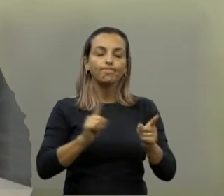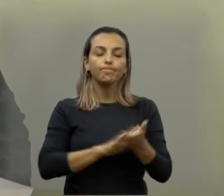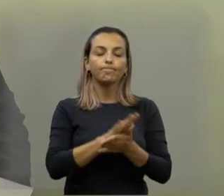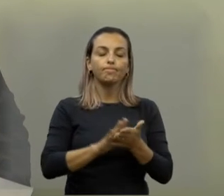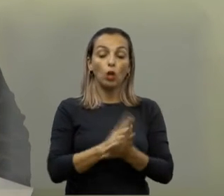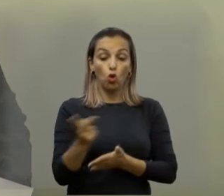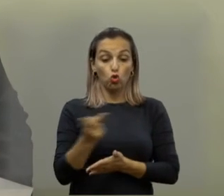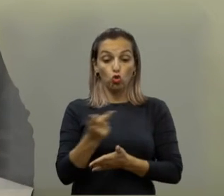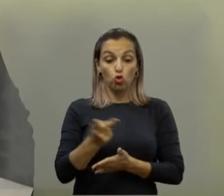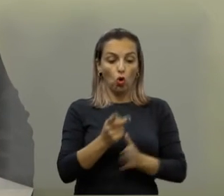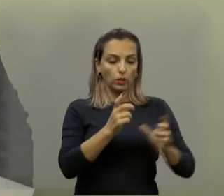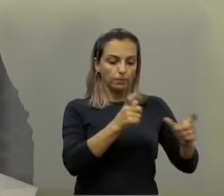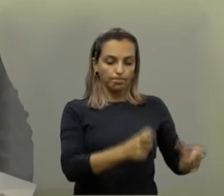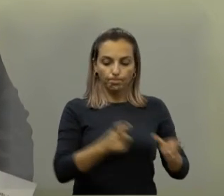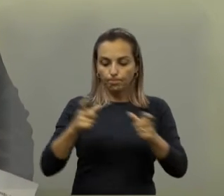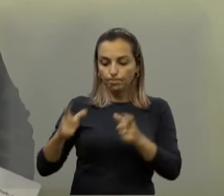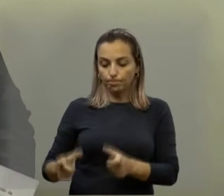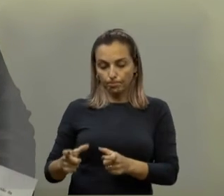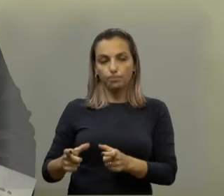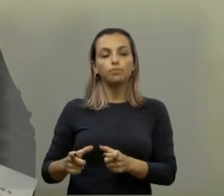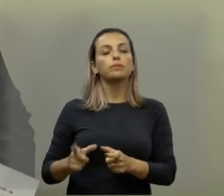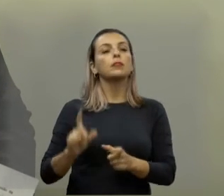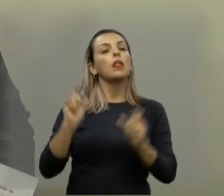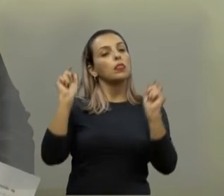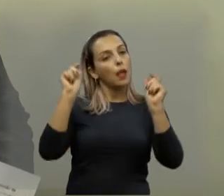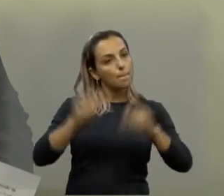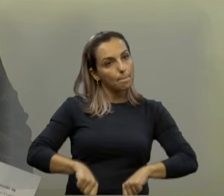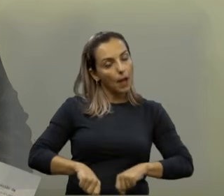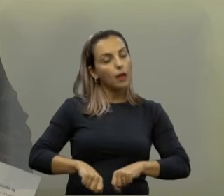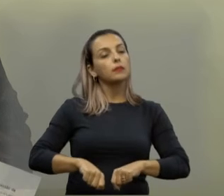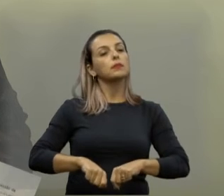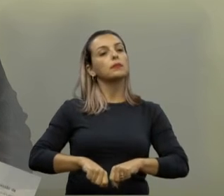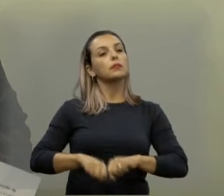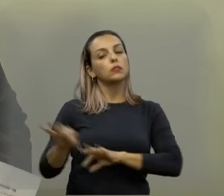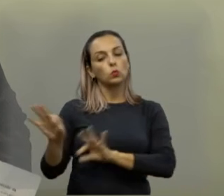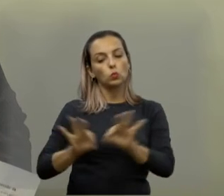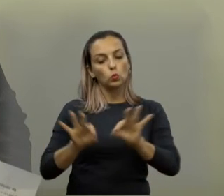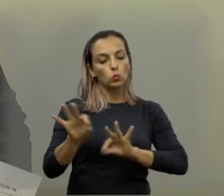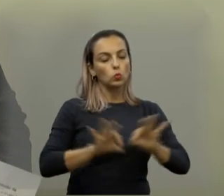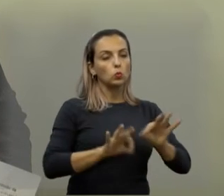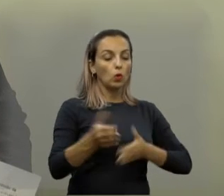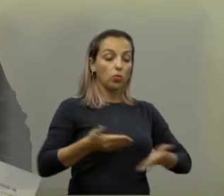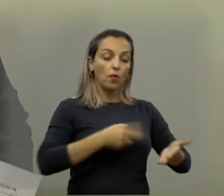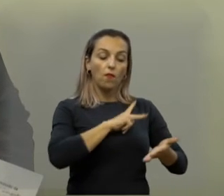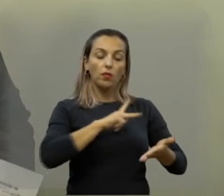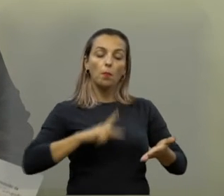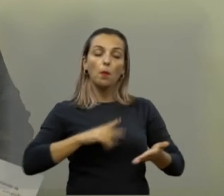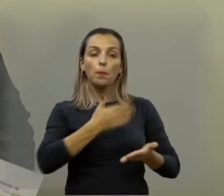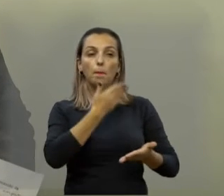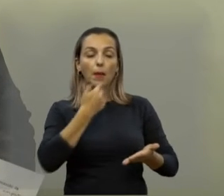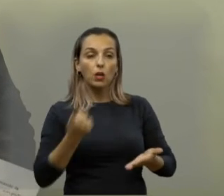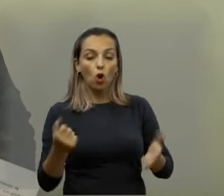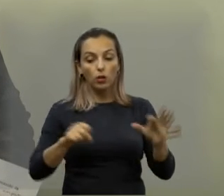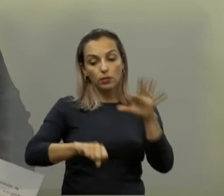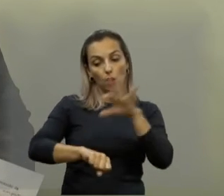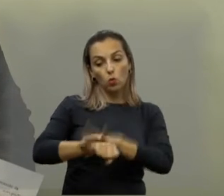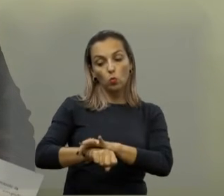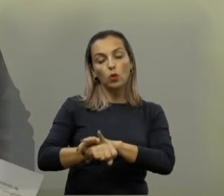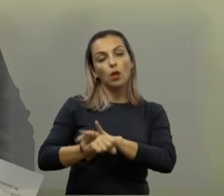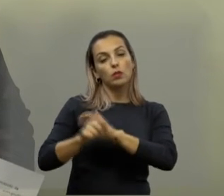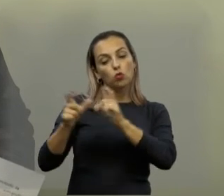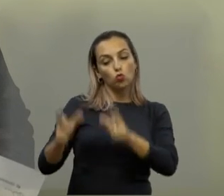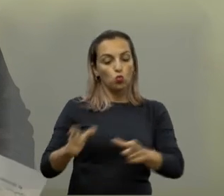cemitérios públicos municipais tenham receitas que possam ser utilizadas para a melhoria da prestação do serviço público segurança do